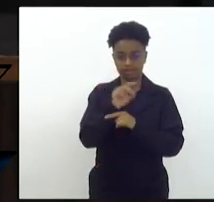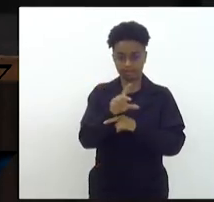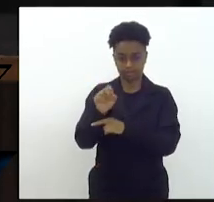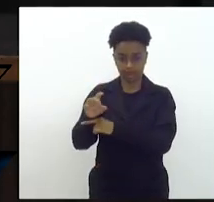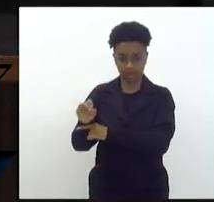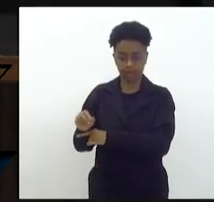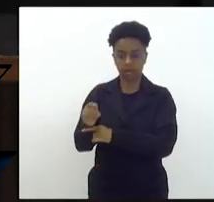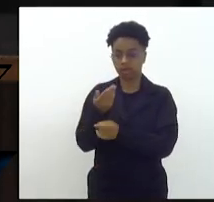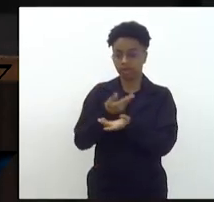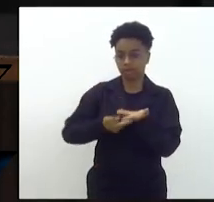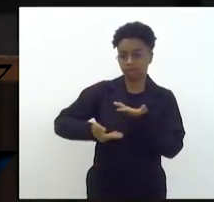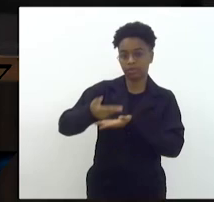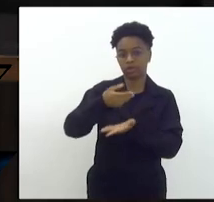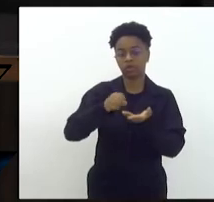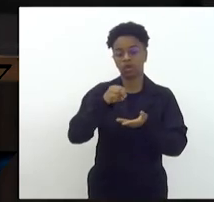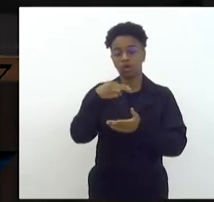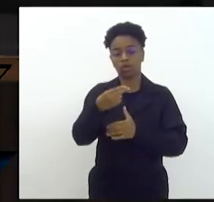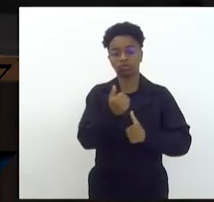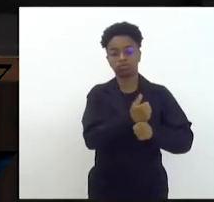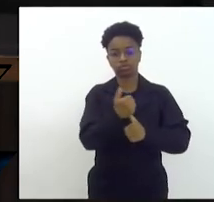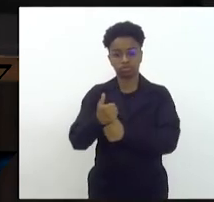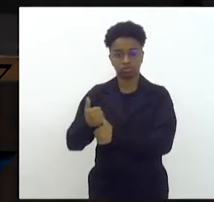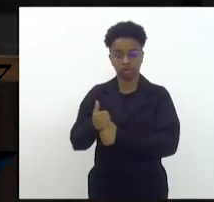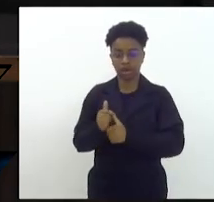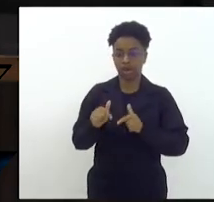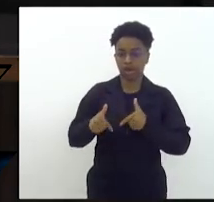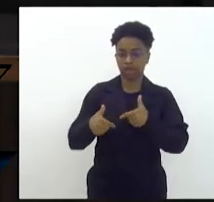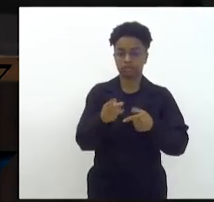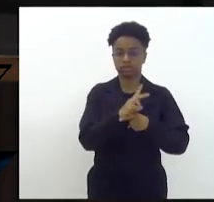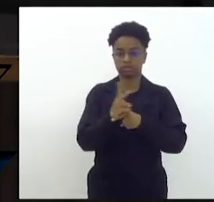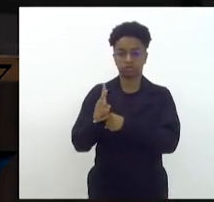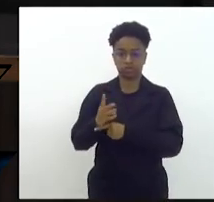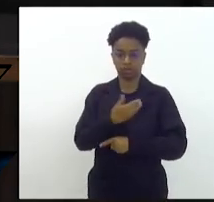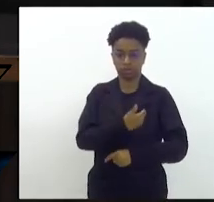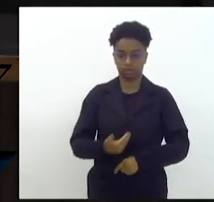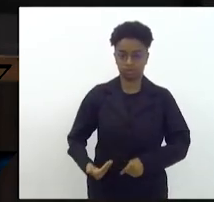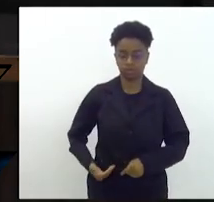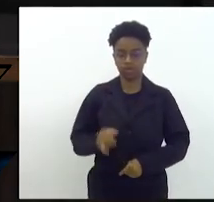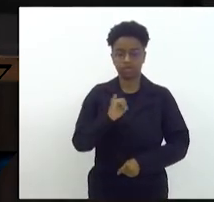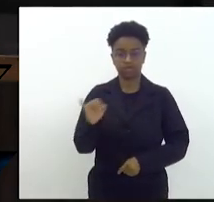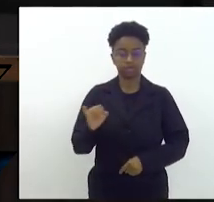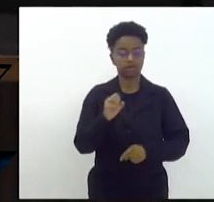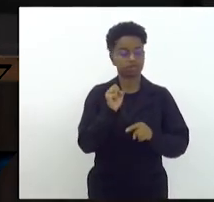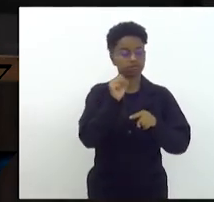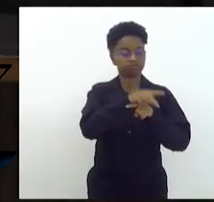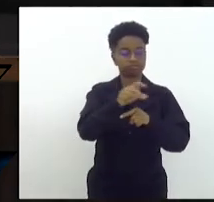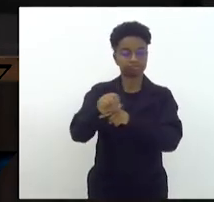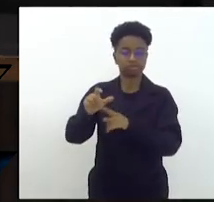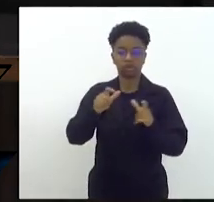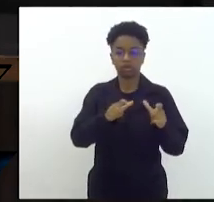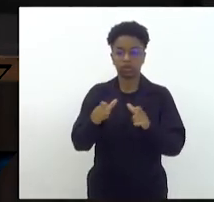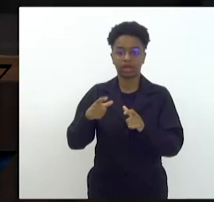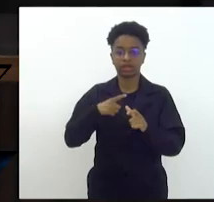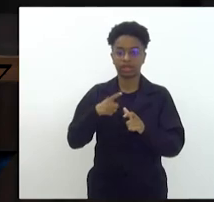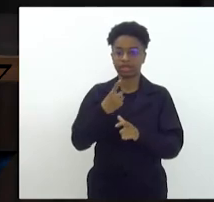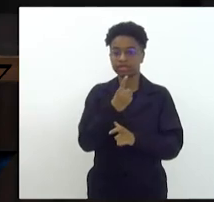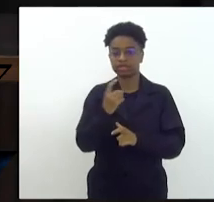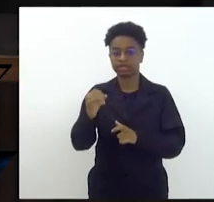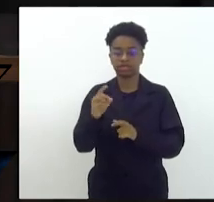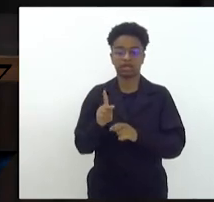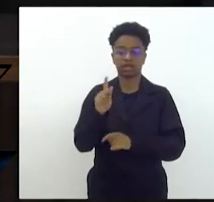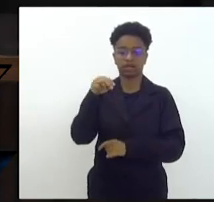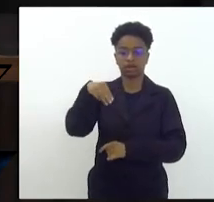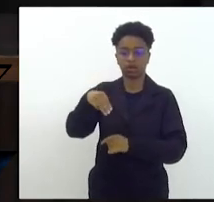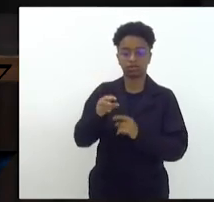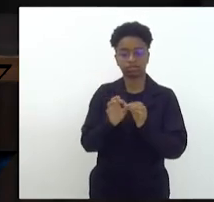permuta e ou revezamento entre agente de segurança pública lotados em unidades com mais de 100 Km de